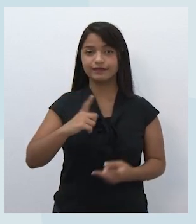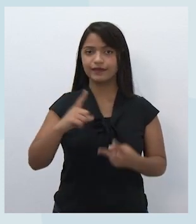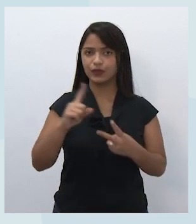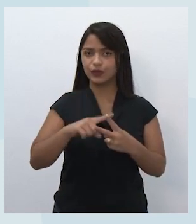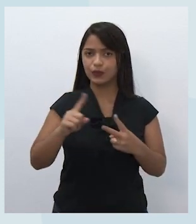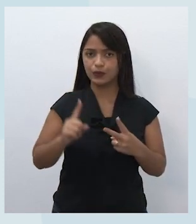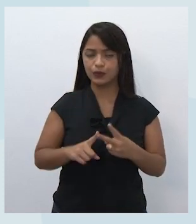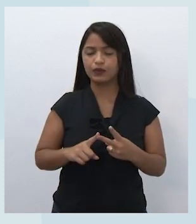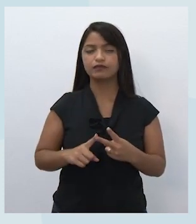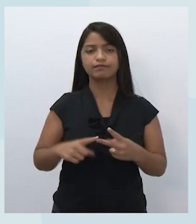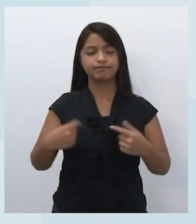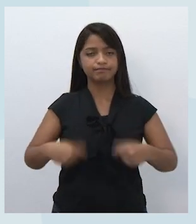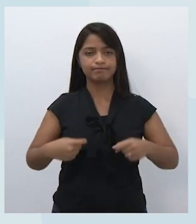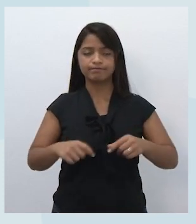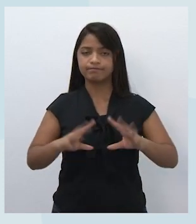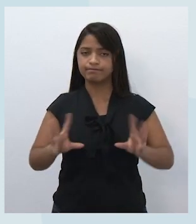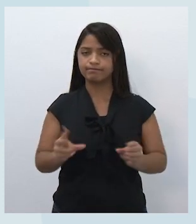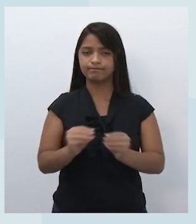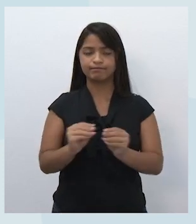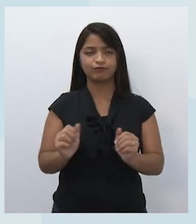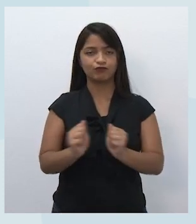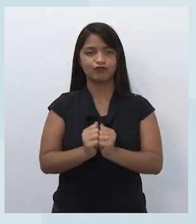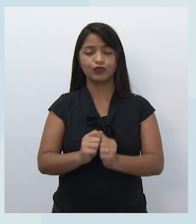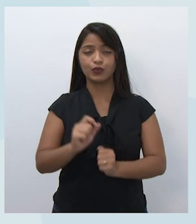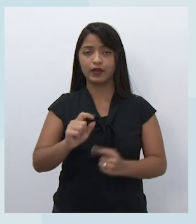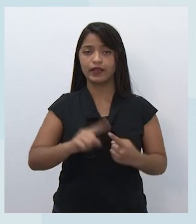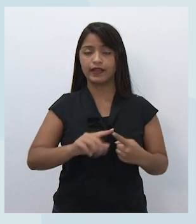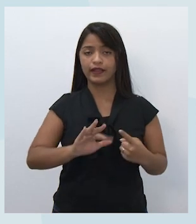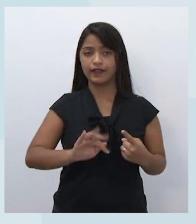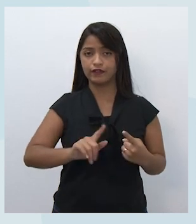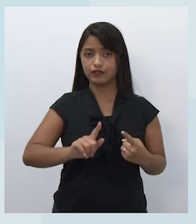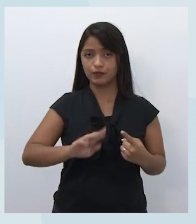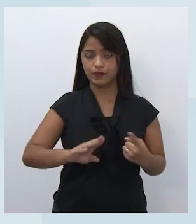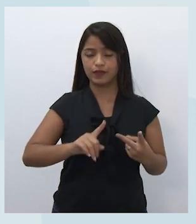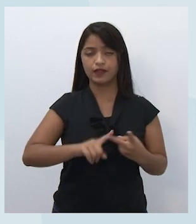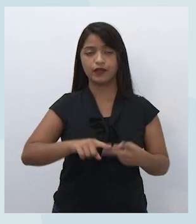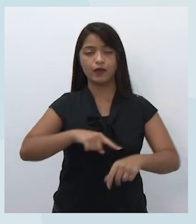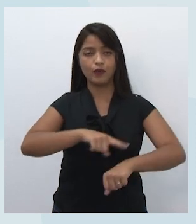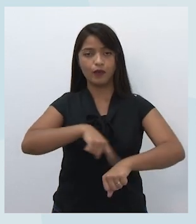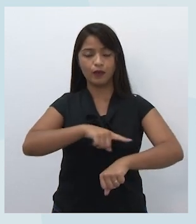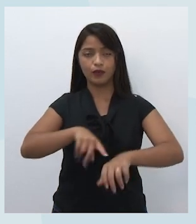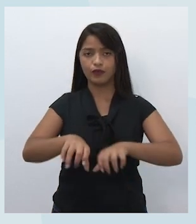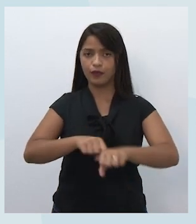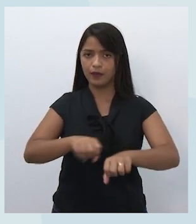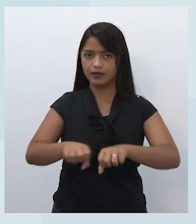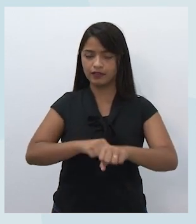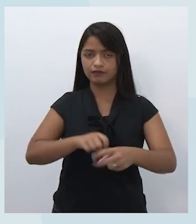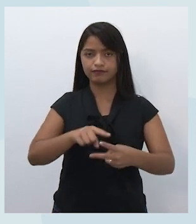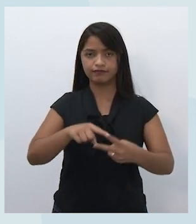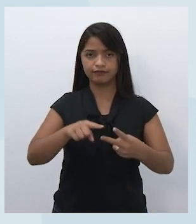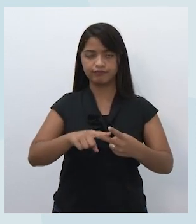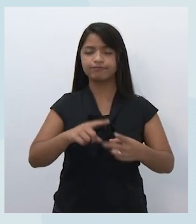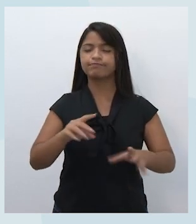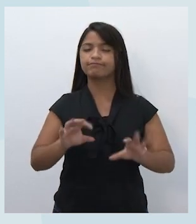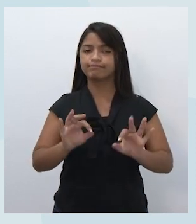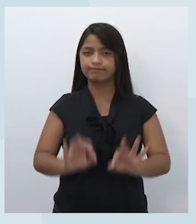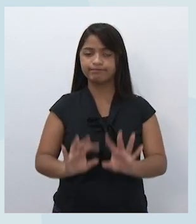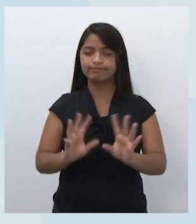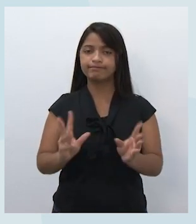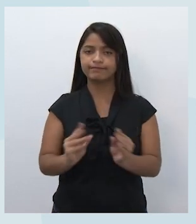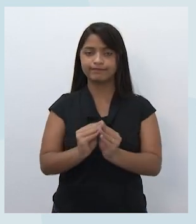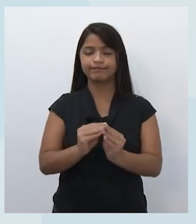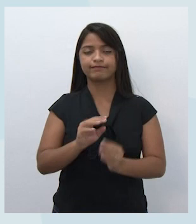são indissociáveis, tá? Formação geral básica e itinerário formativo compõem o ensino médio, as duas partes